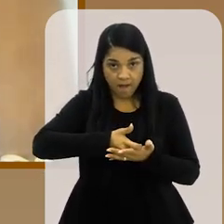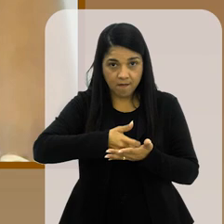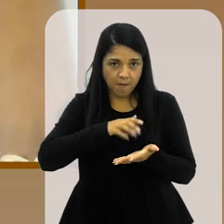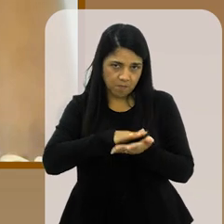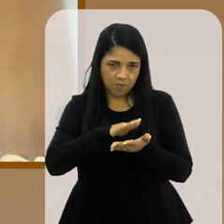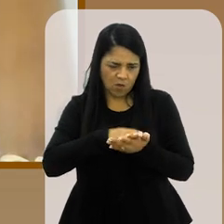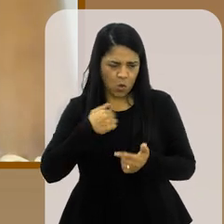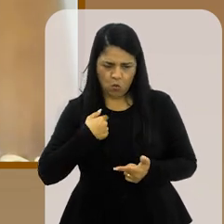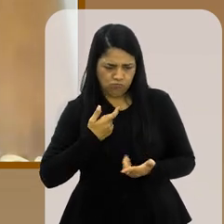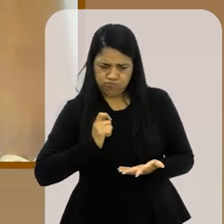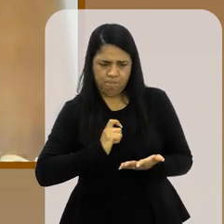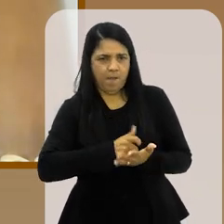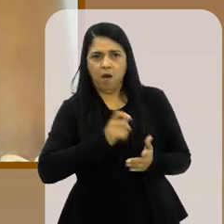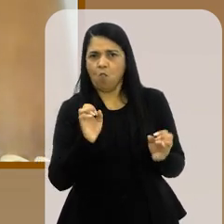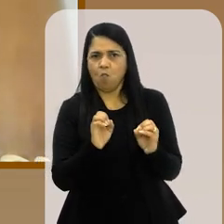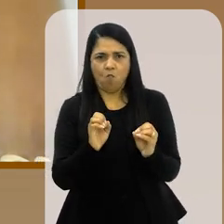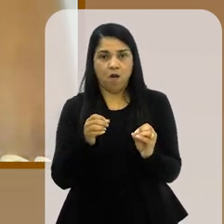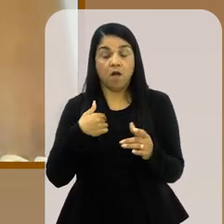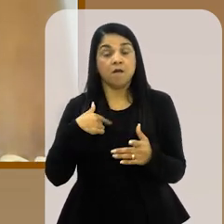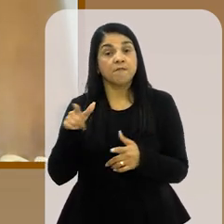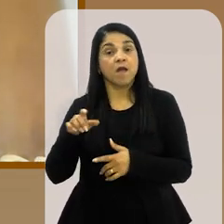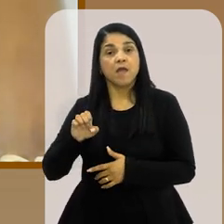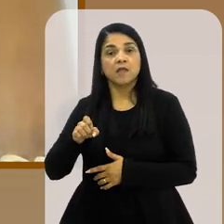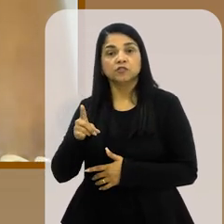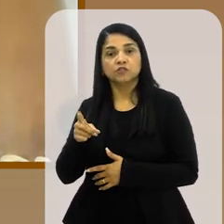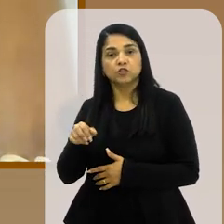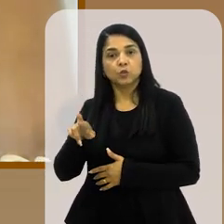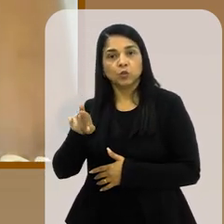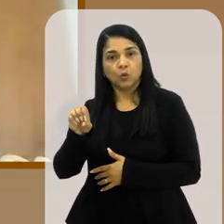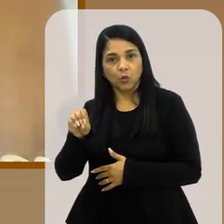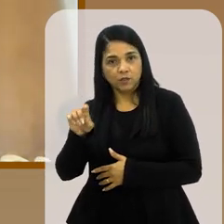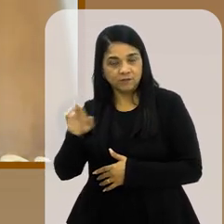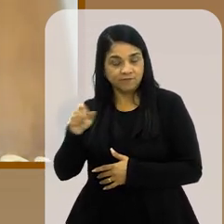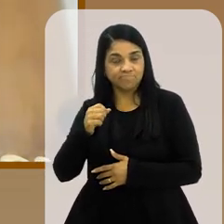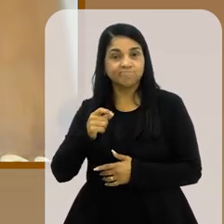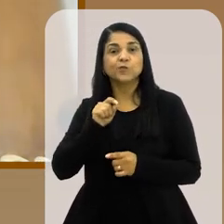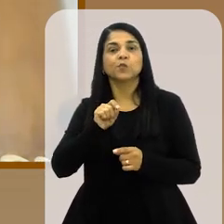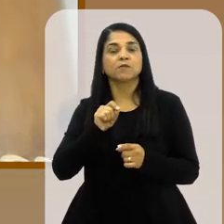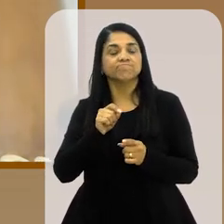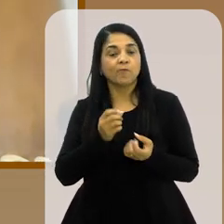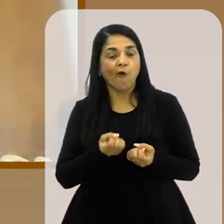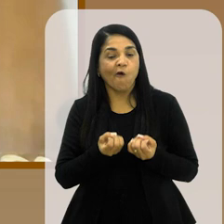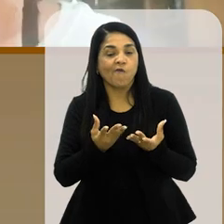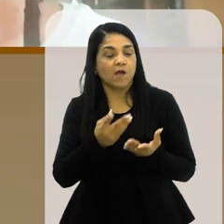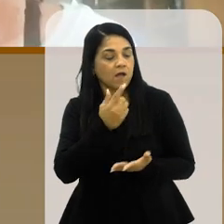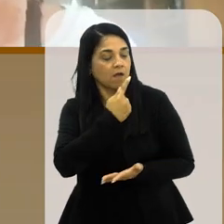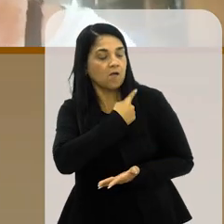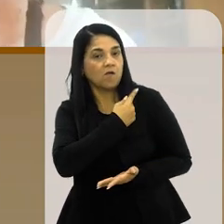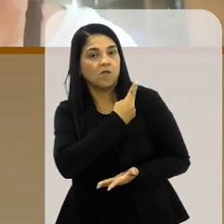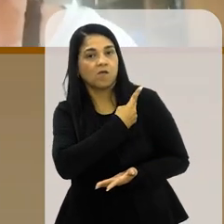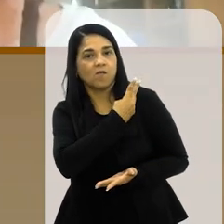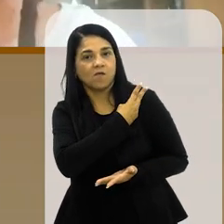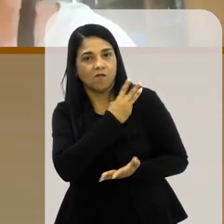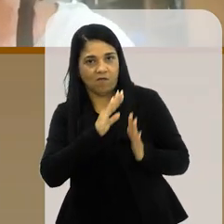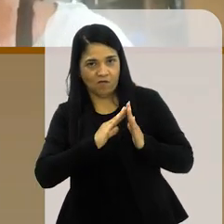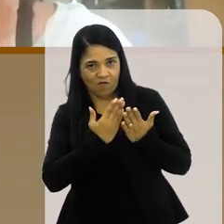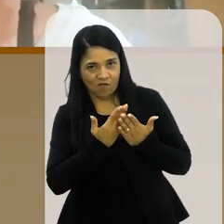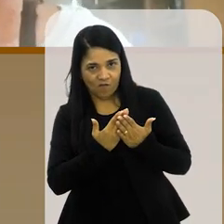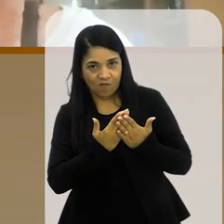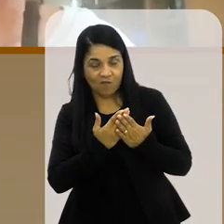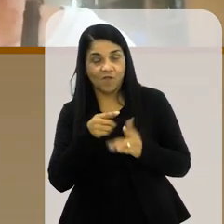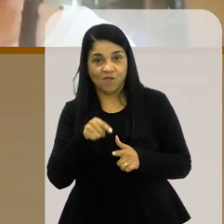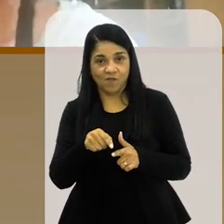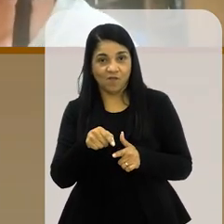pagar. Então, os meus editores jogam no ensino médio. E o ensino médio